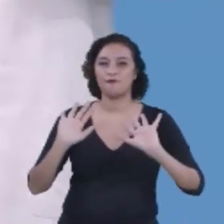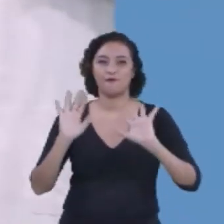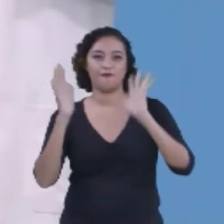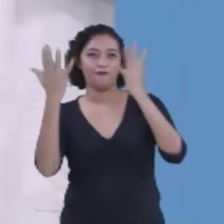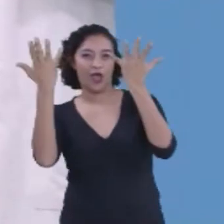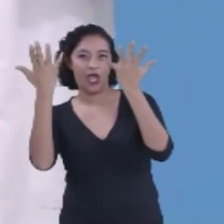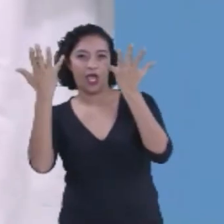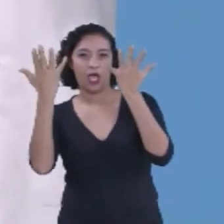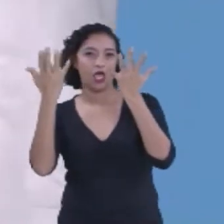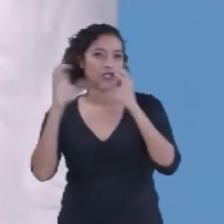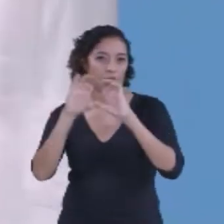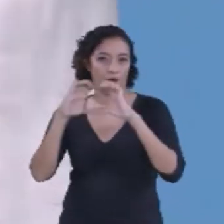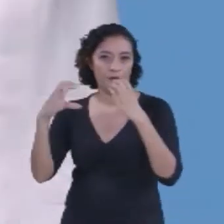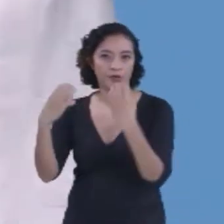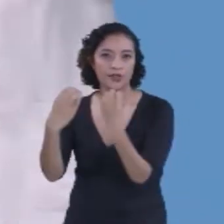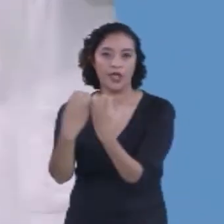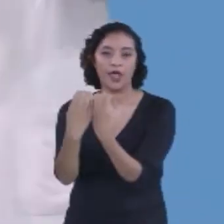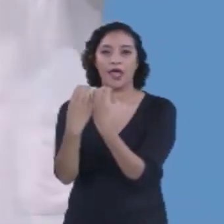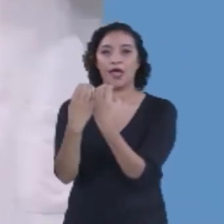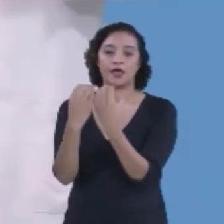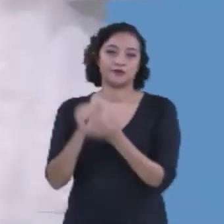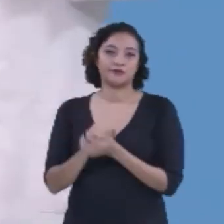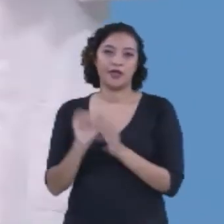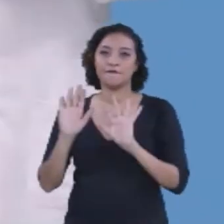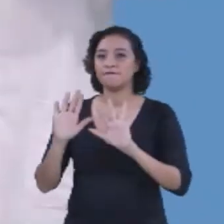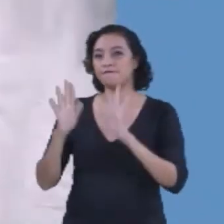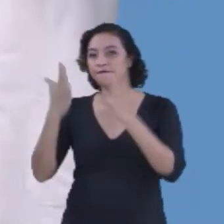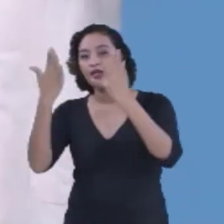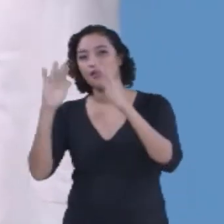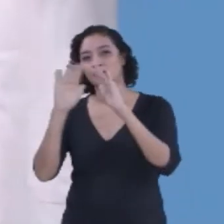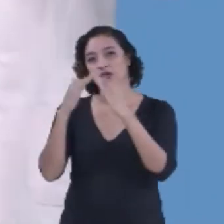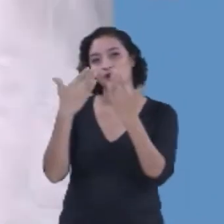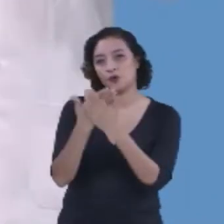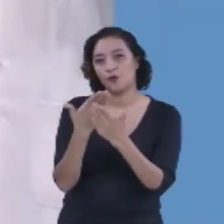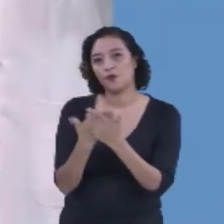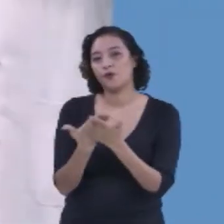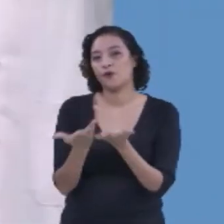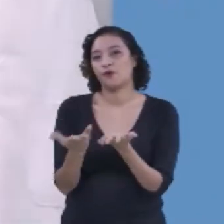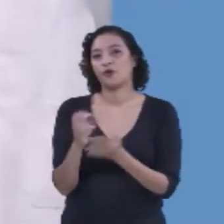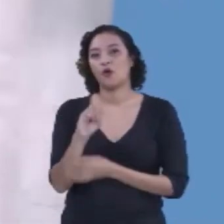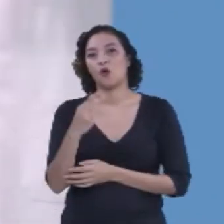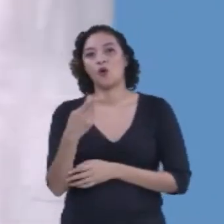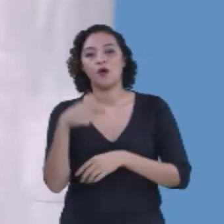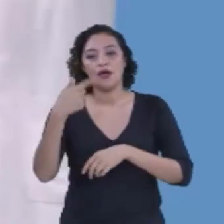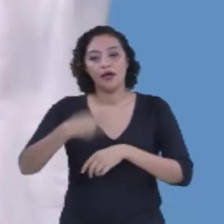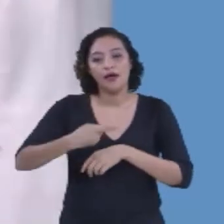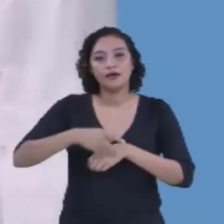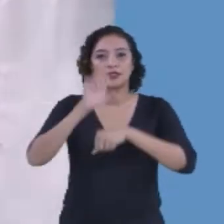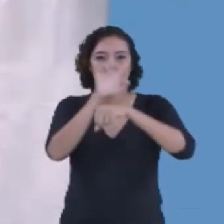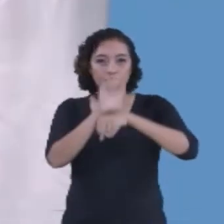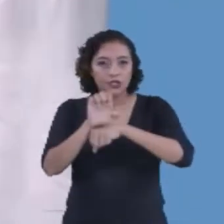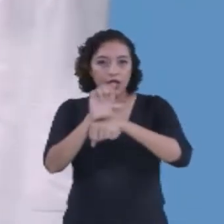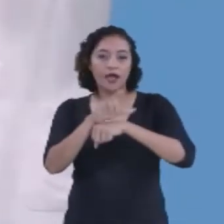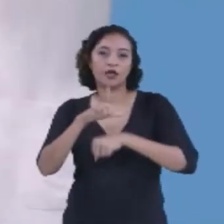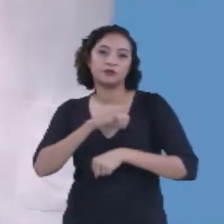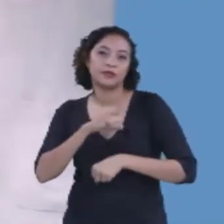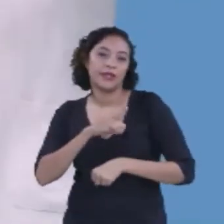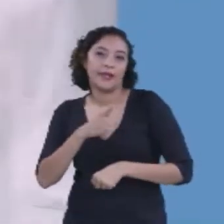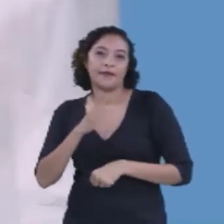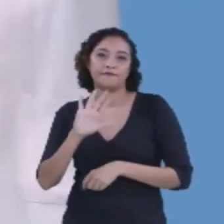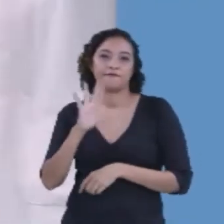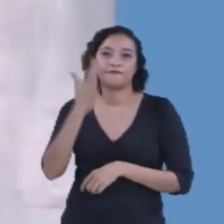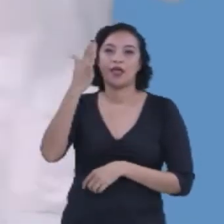sua comunidade, os festejos da escola, ou então no seu estado acontece alguma atividade, como, por